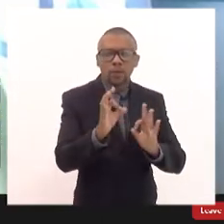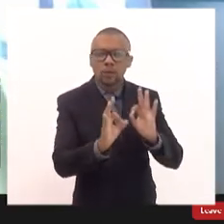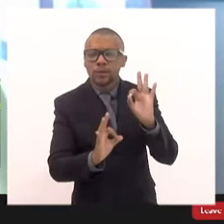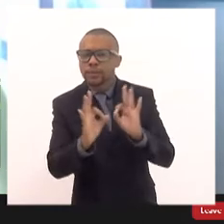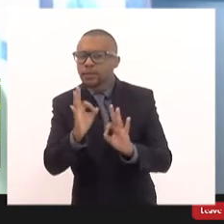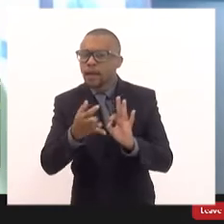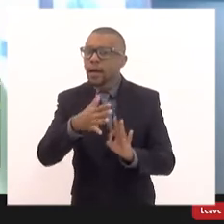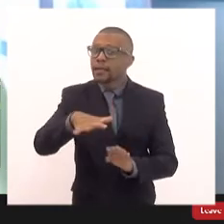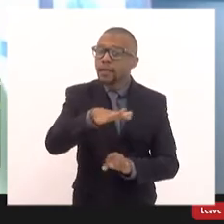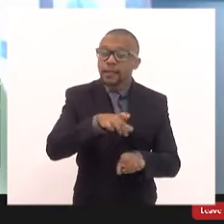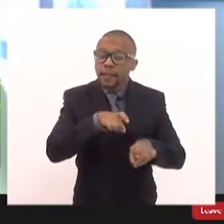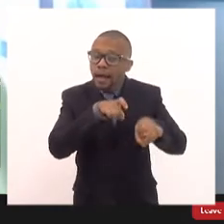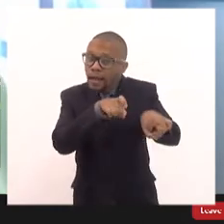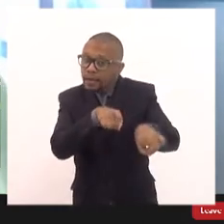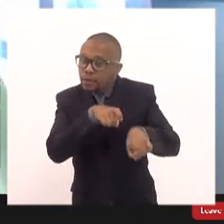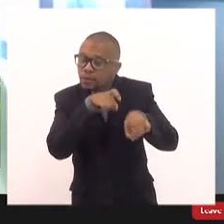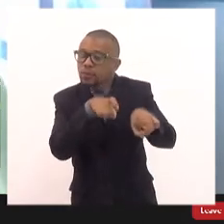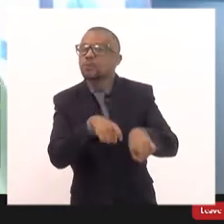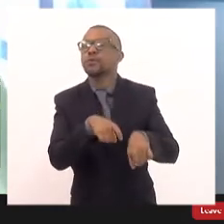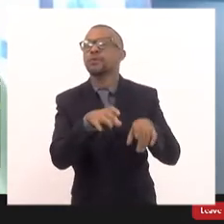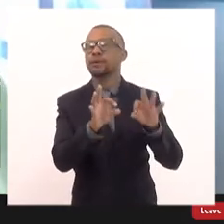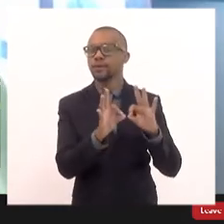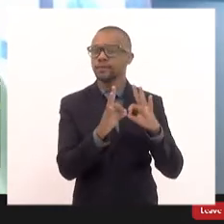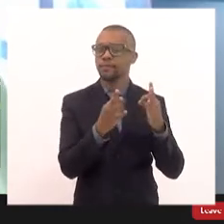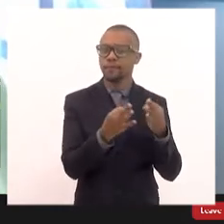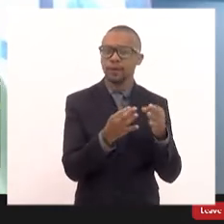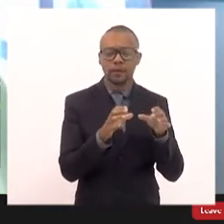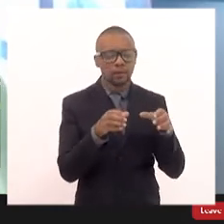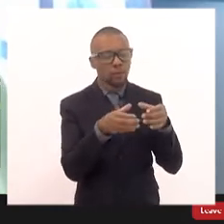agricultura familiar, na área das